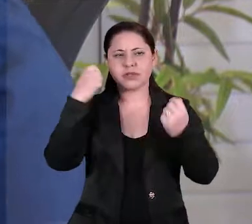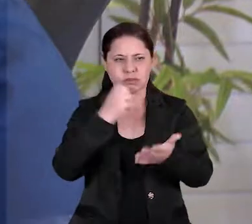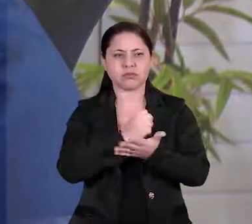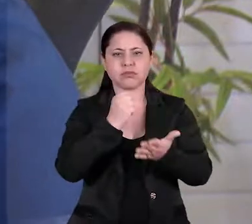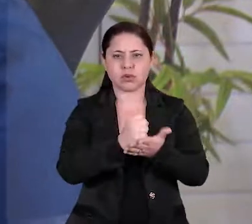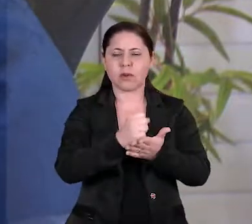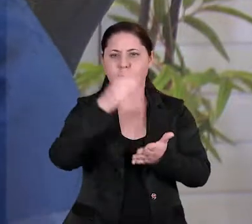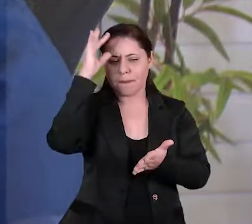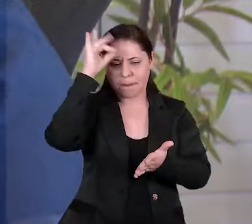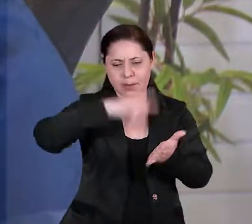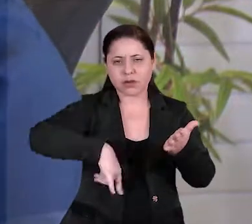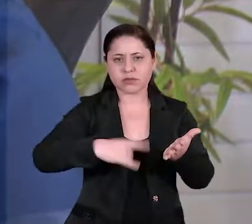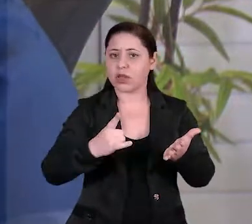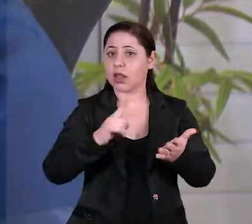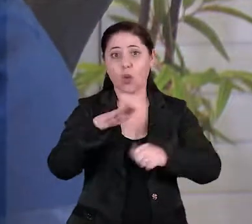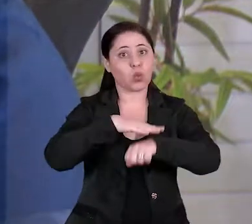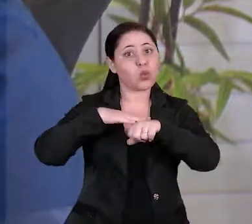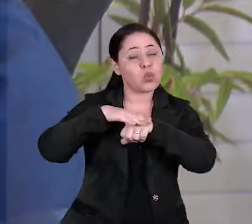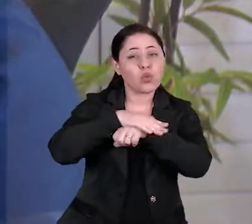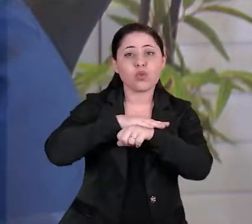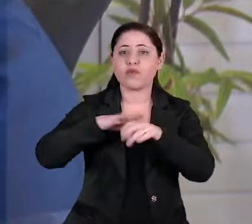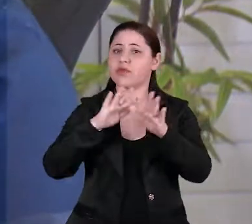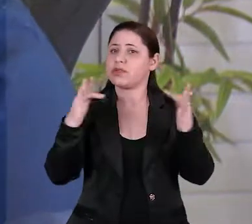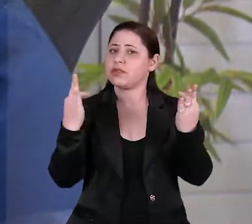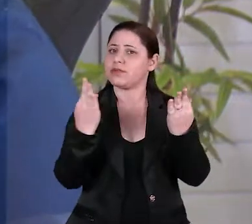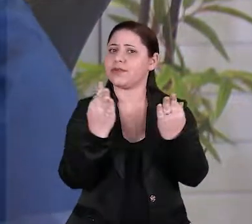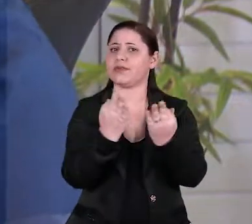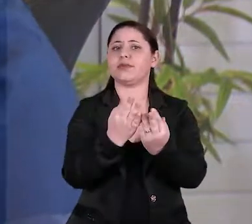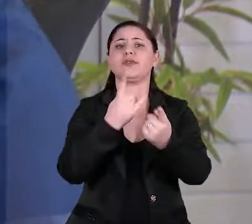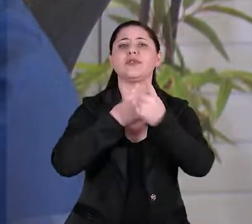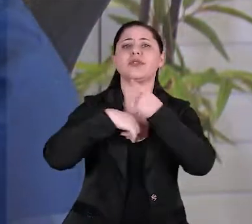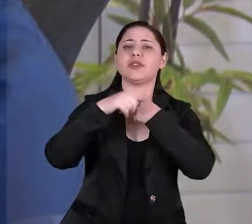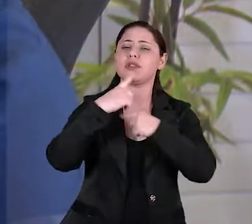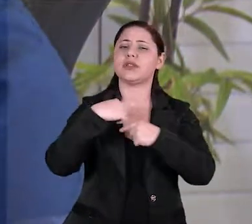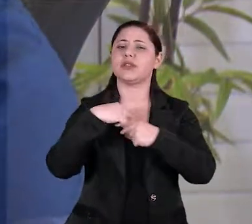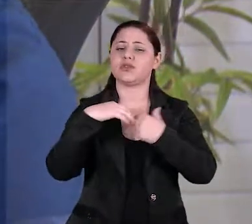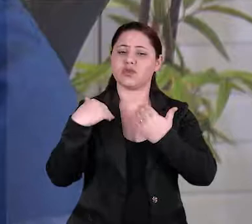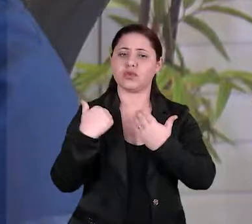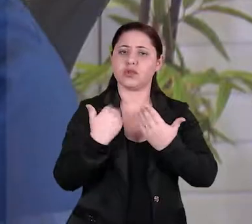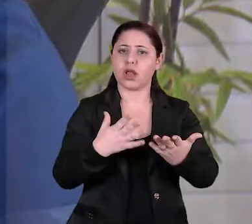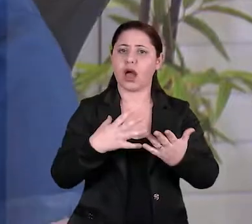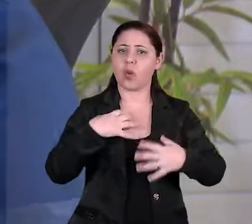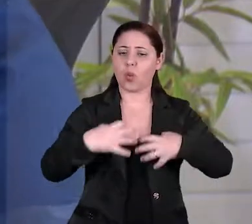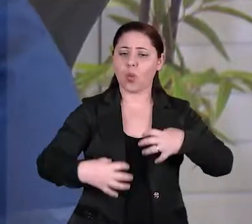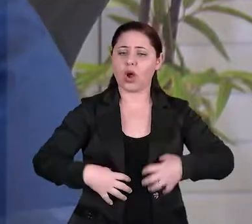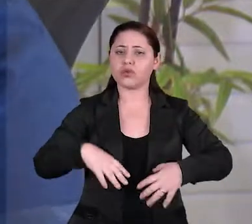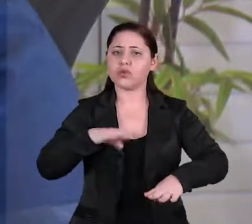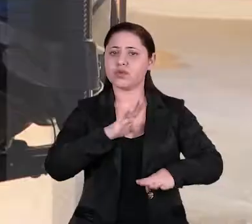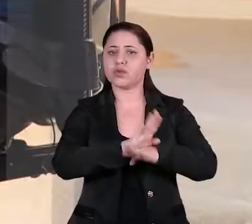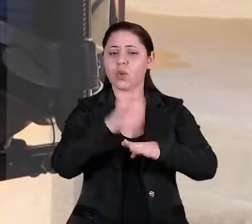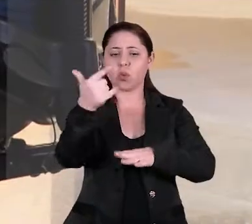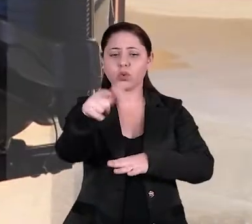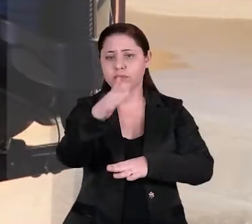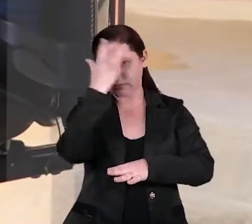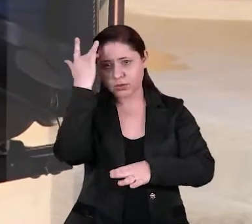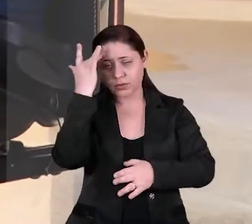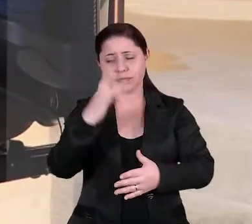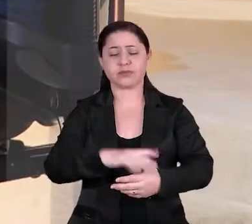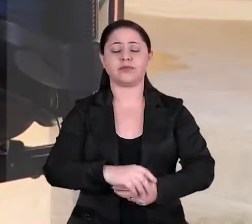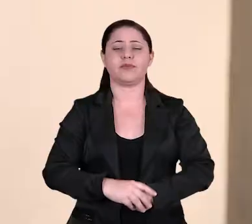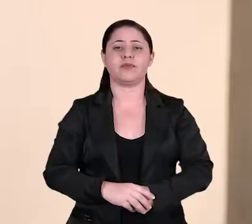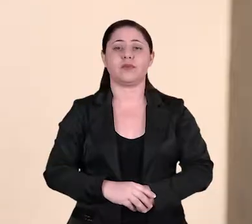acreditam. Simplesmente converse com seus familiares sobre o seu desejo de ser um doador e de ajudar o